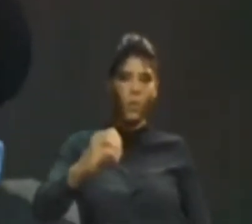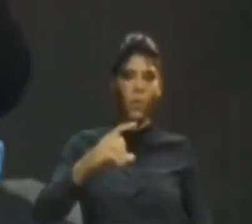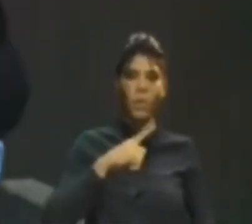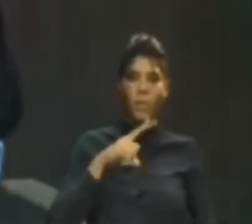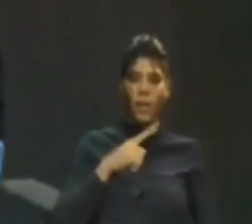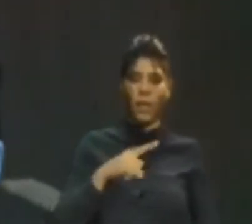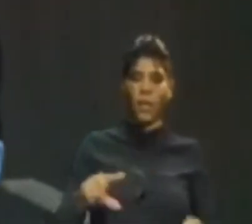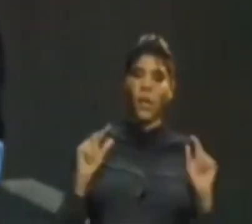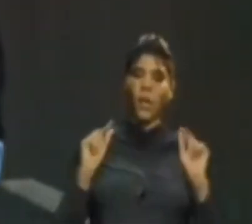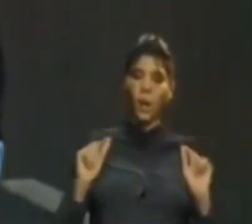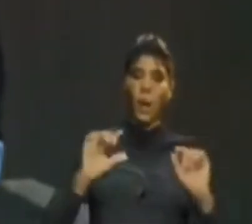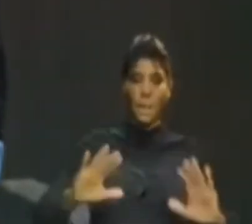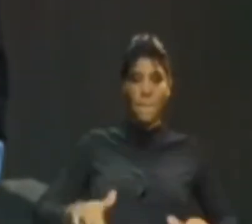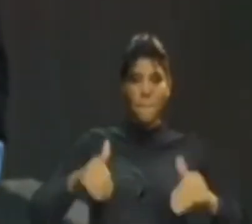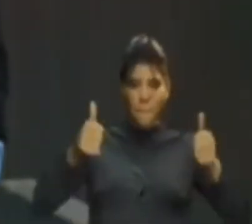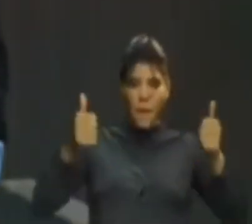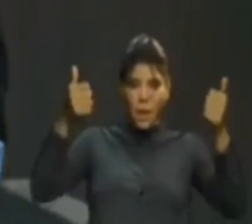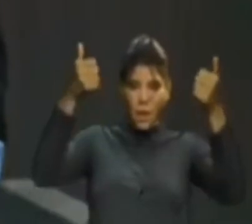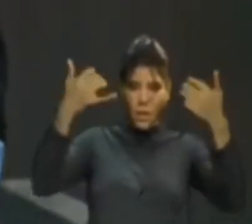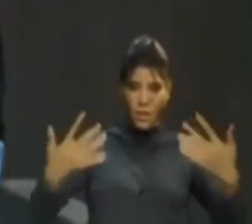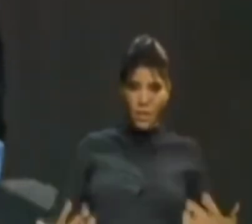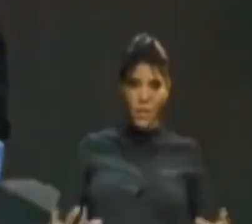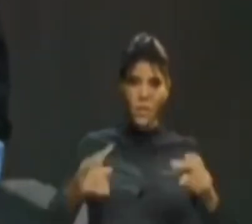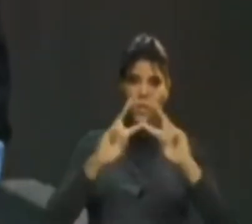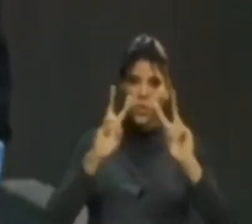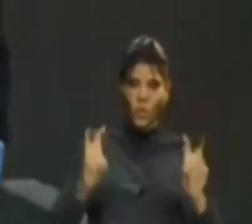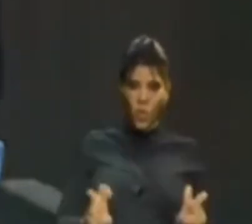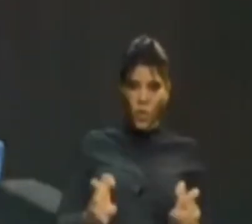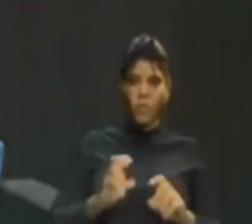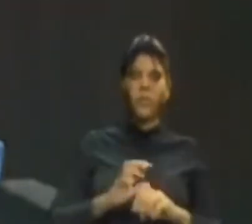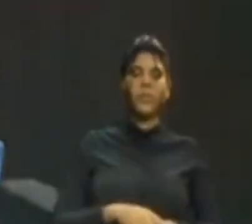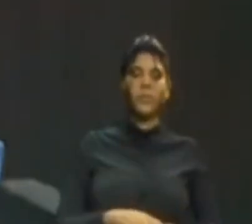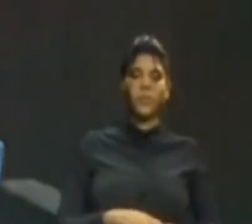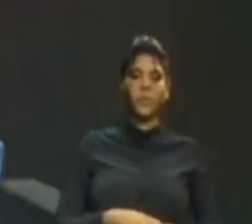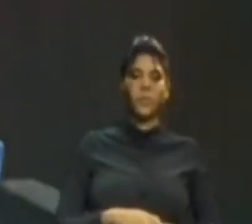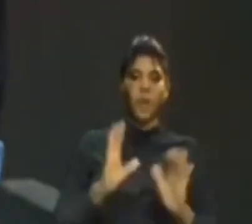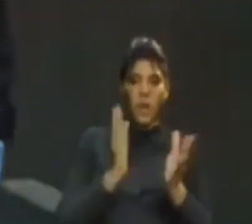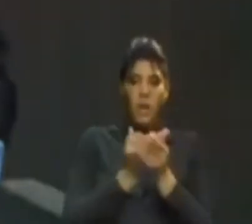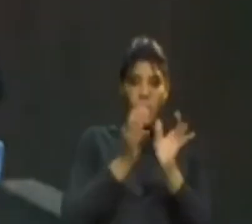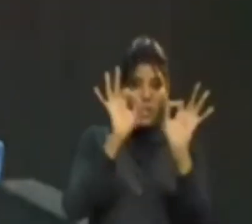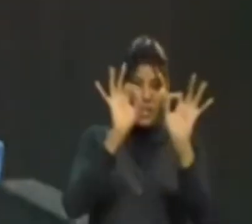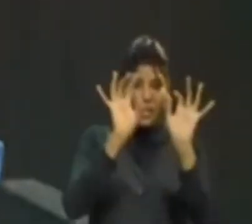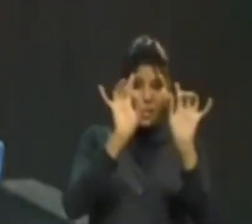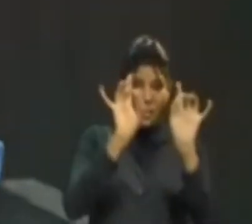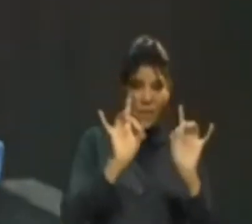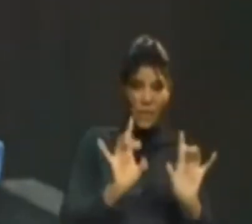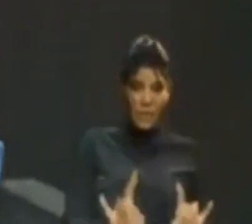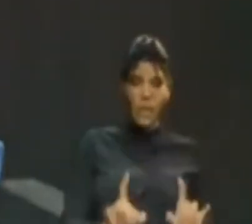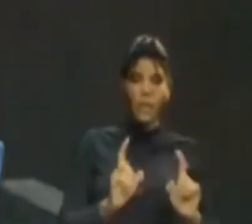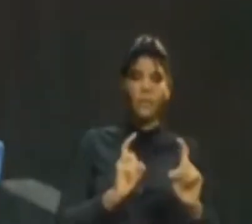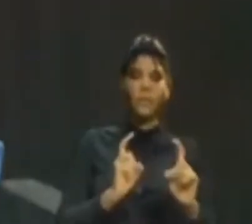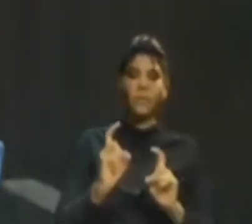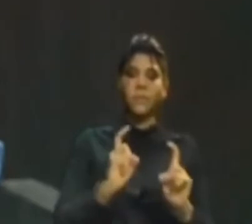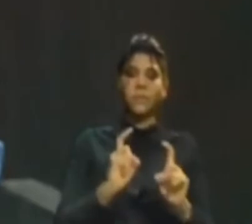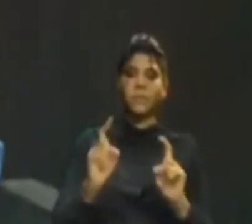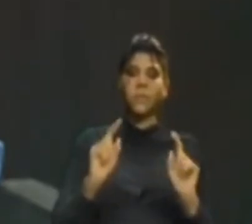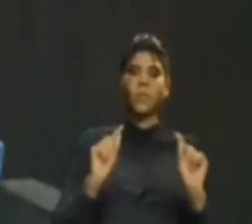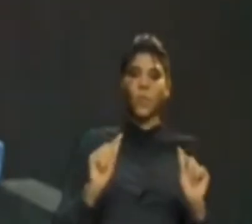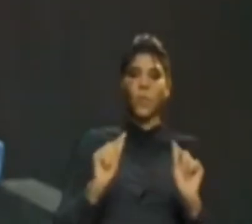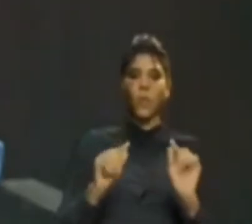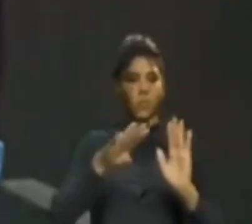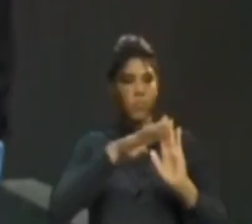melhor definição sobre o julgado de um recurso especial e tem que se discute esse Hall